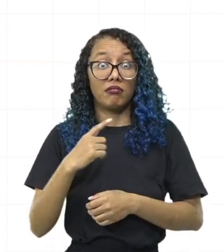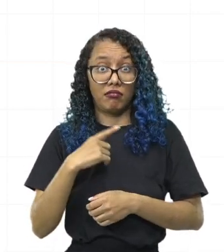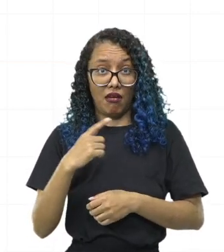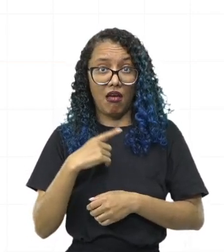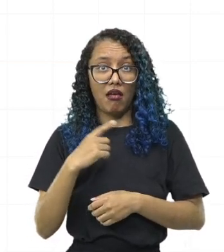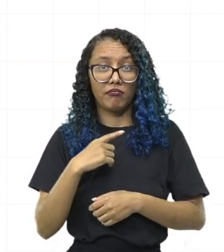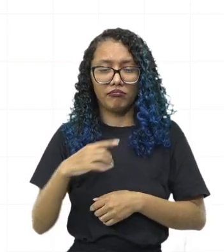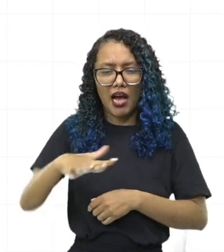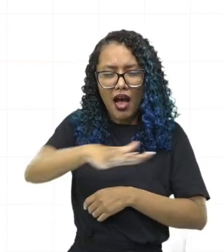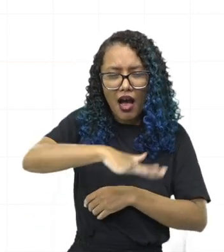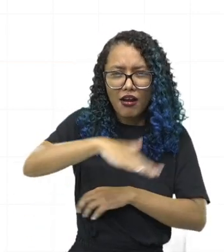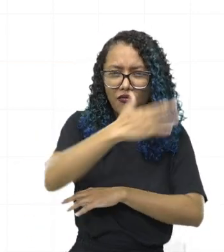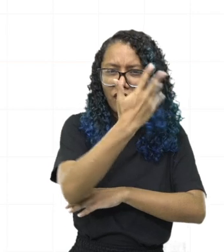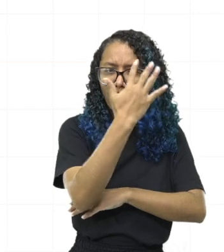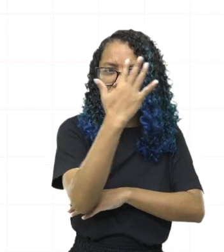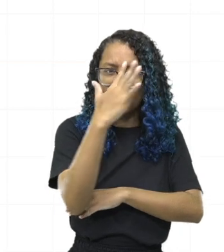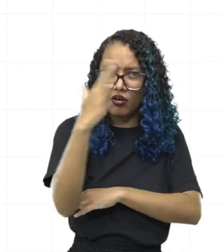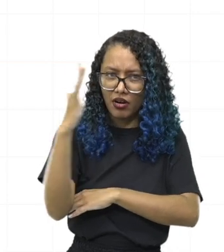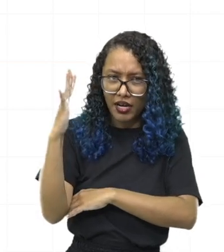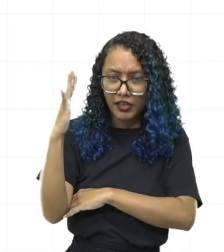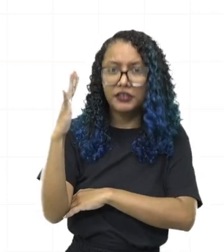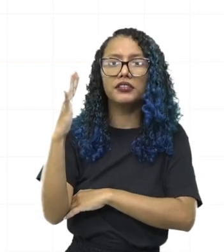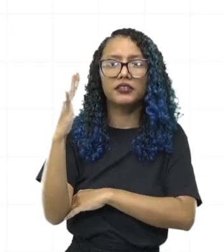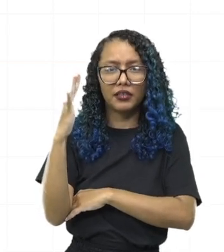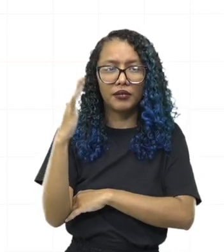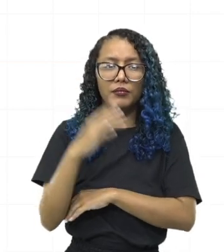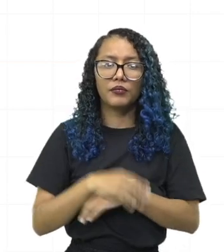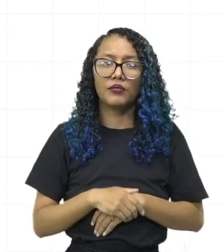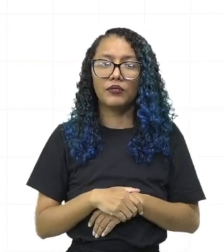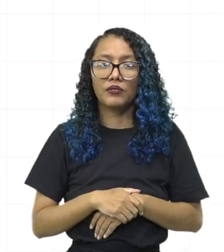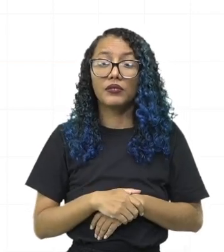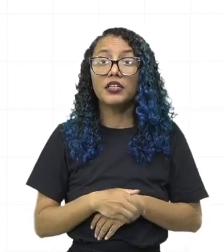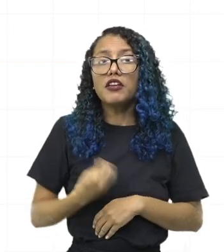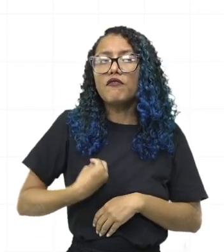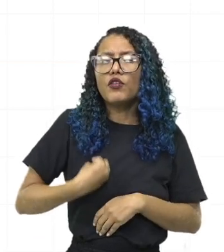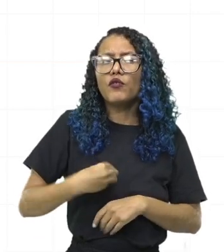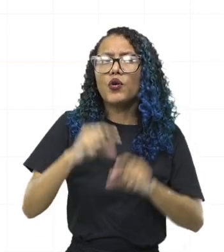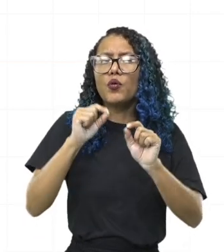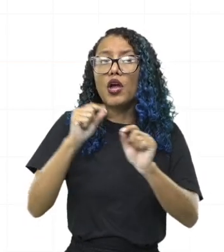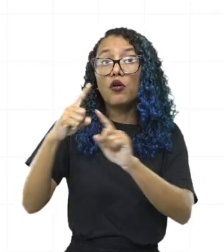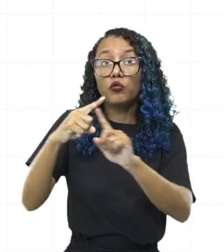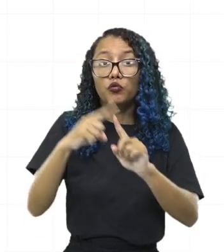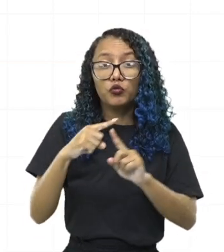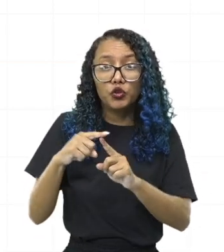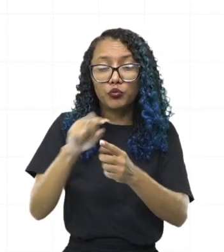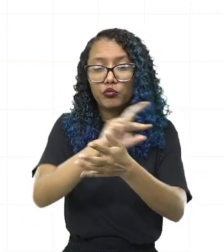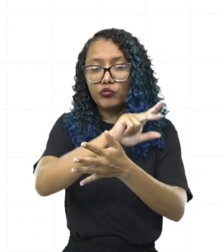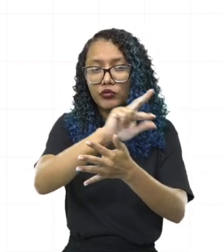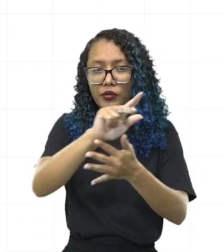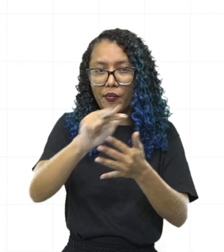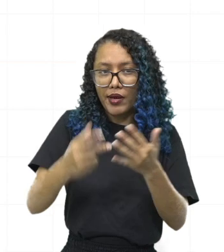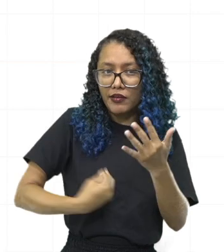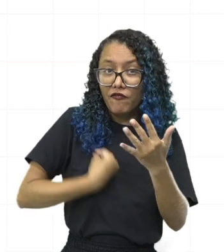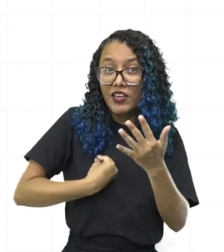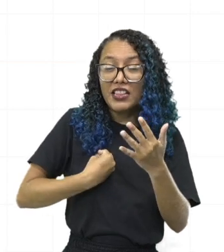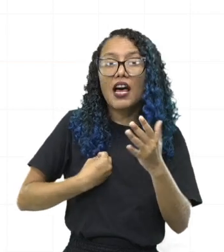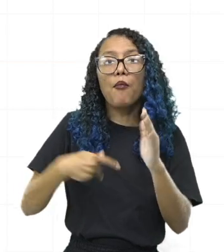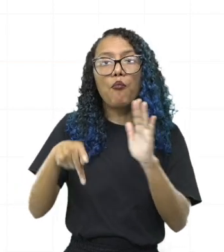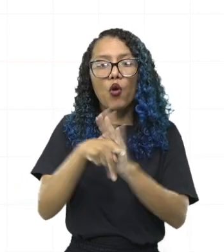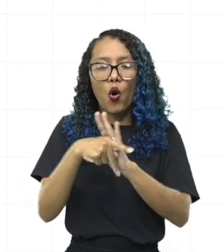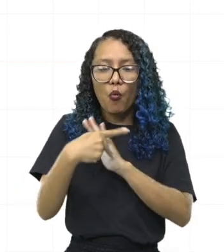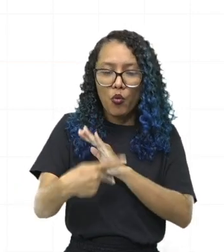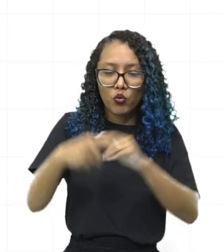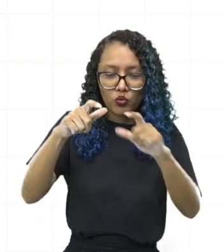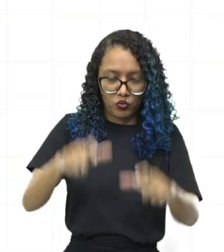florestal, onde predominam as espécies nativas, que são o quê? As espécies predominantes